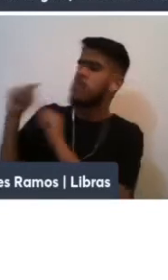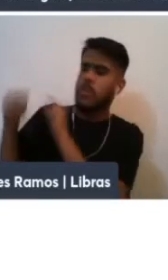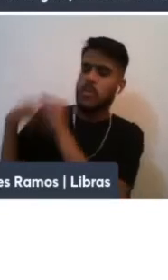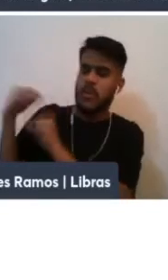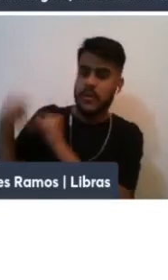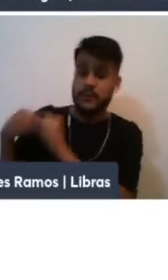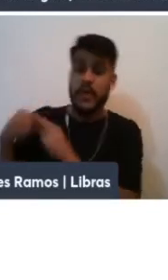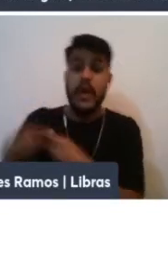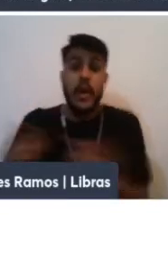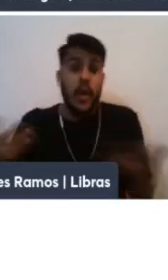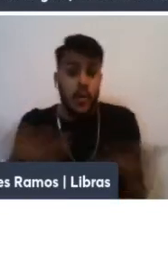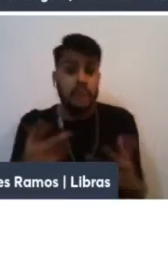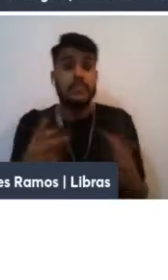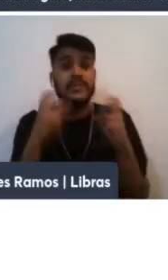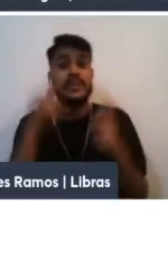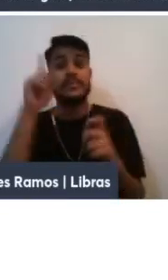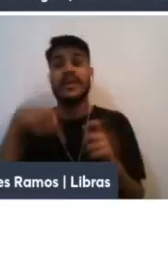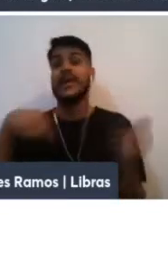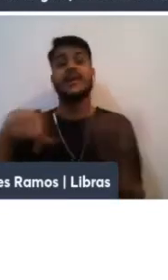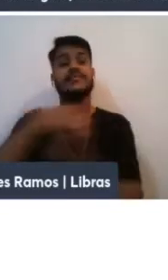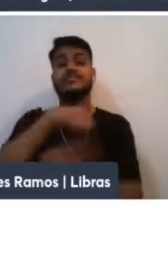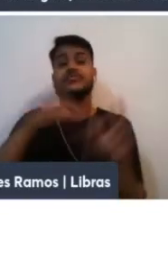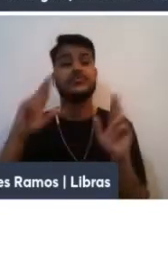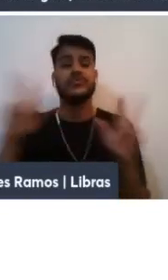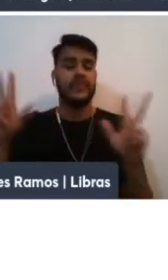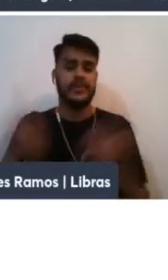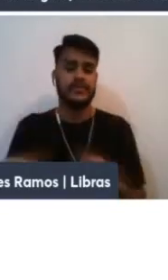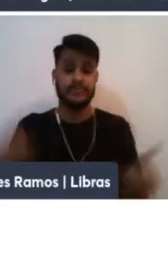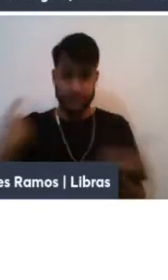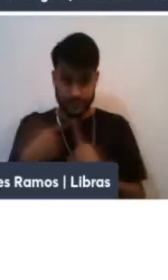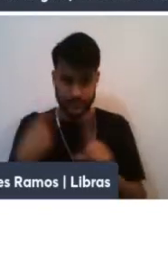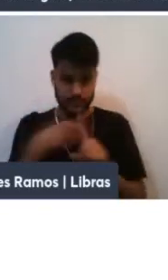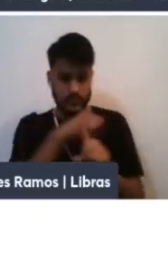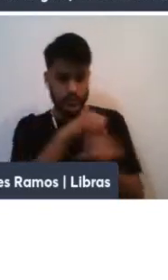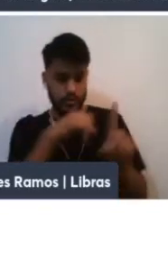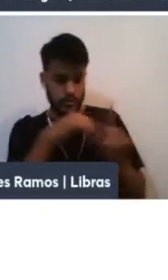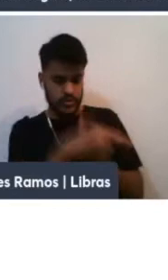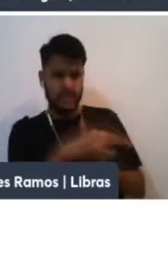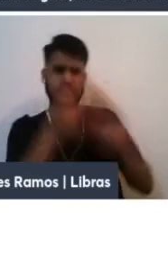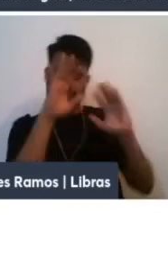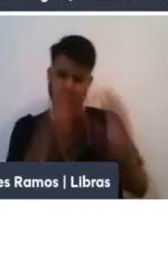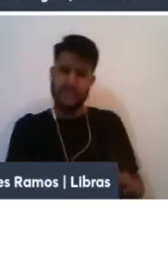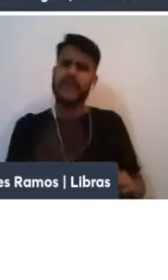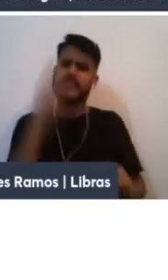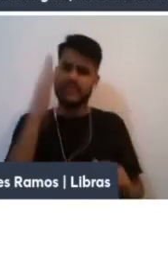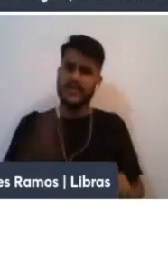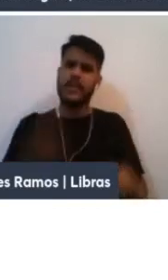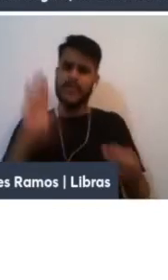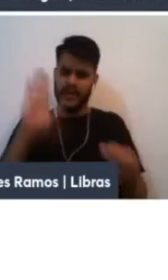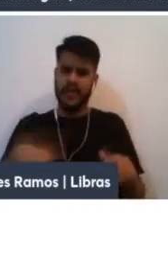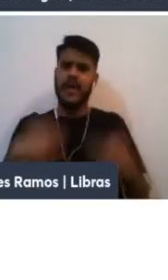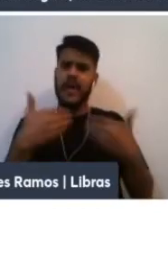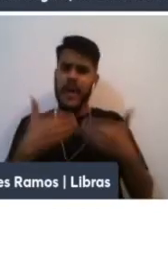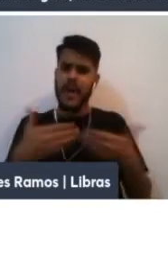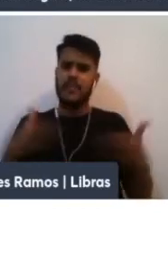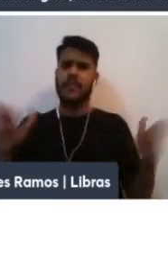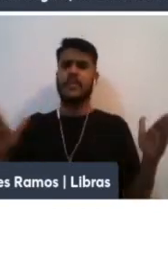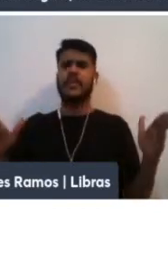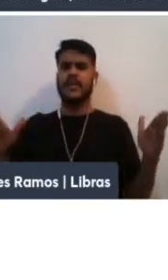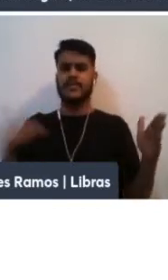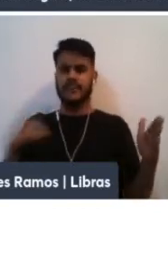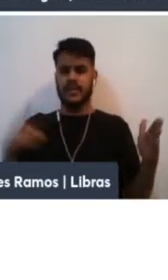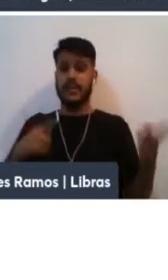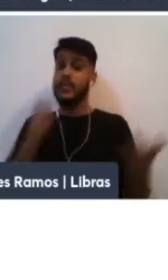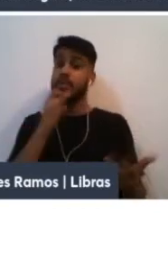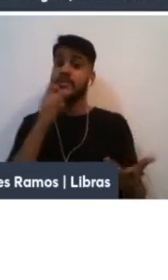diferente mesmo, né? Porque a gente tem uma sociedade que já é muito mais aberta em vários níveis, né? Acho que o próprio fato de ter uma parada,